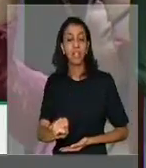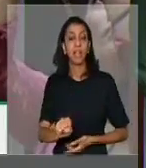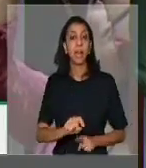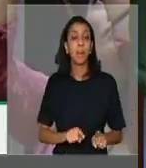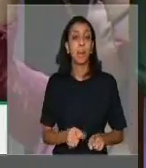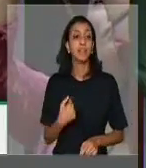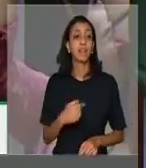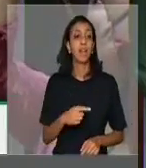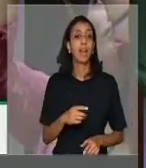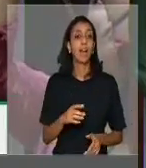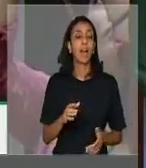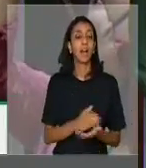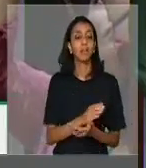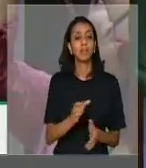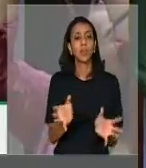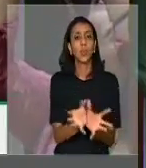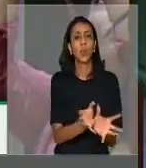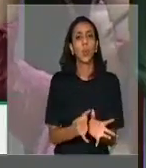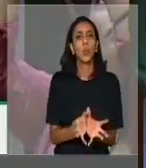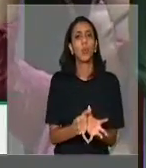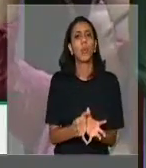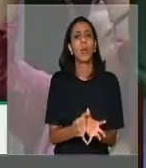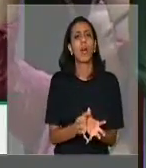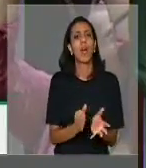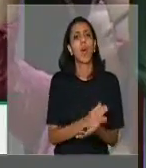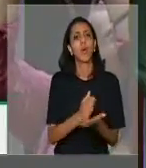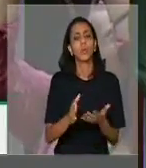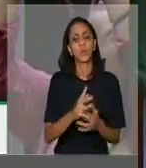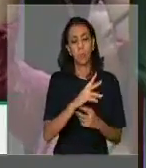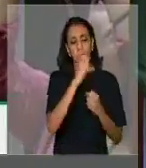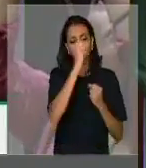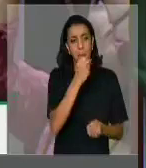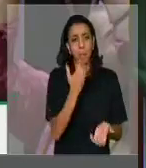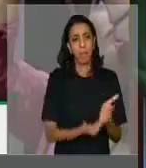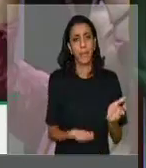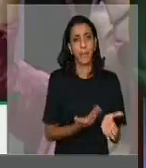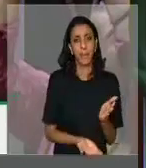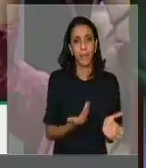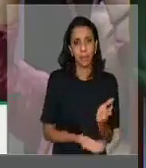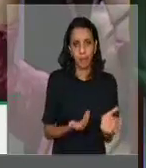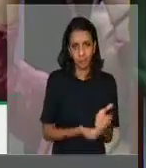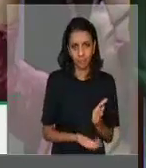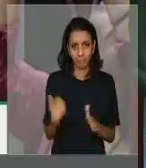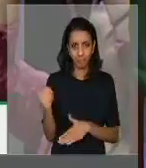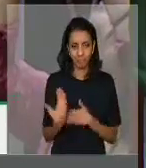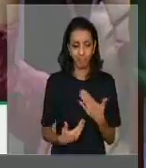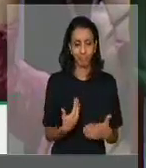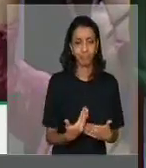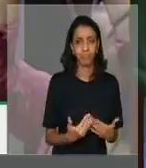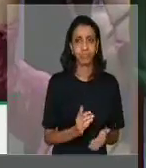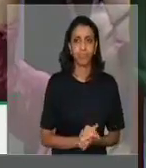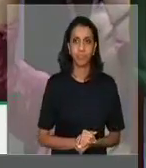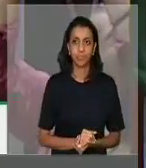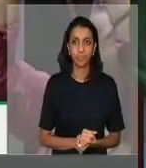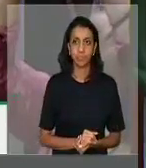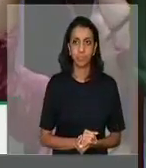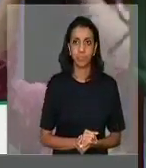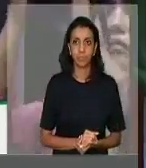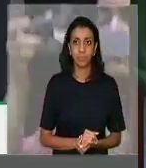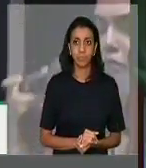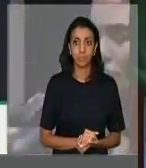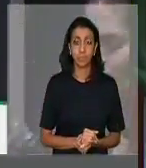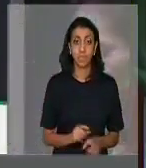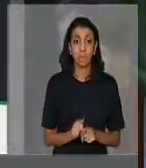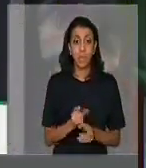terem perdido muito do seu poder e da tendência muito recorrente em qualquer